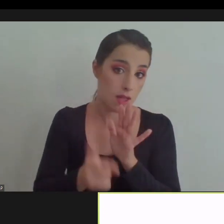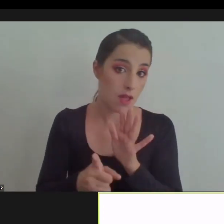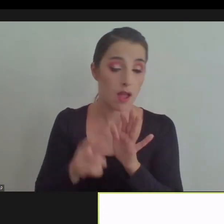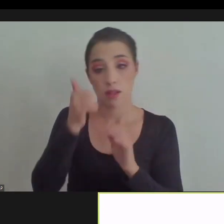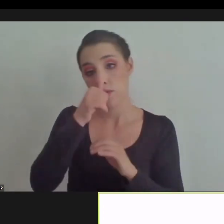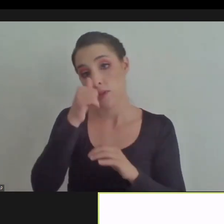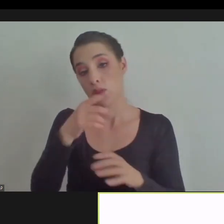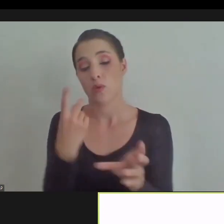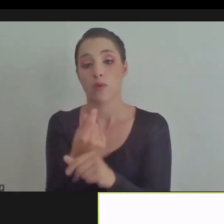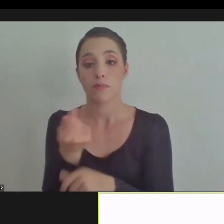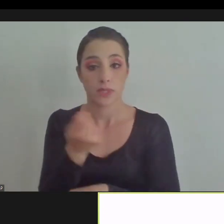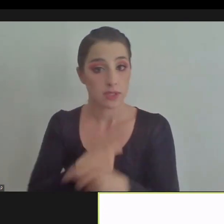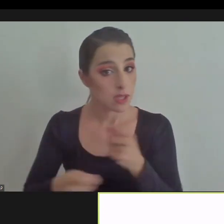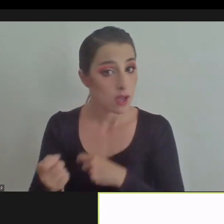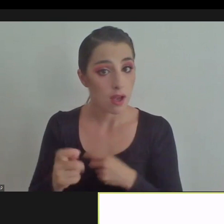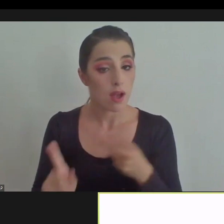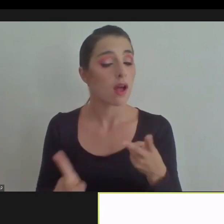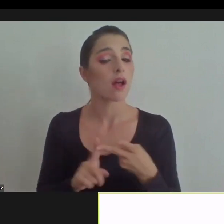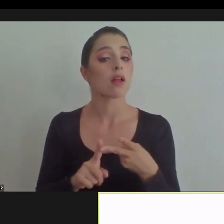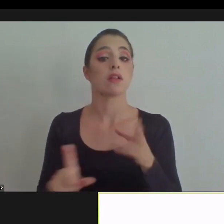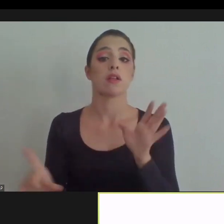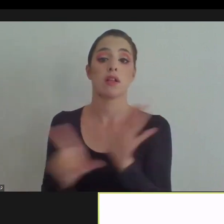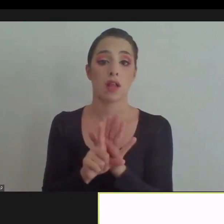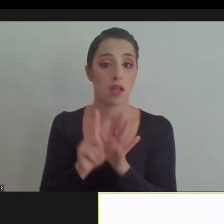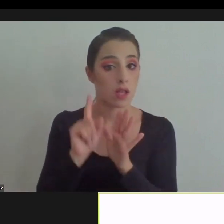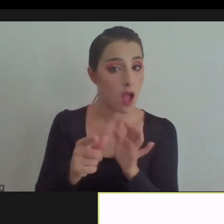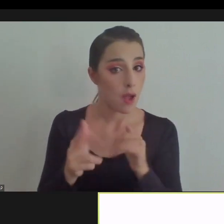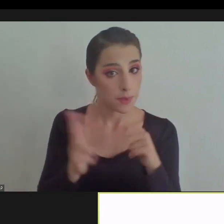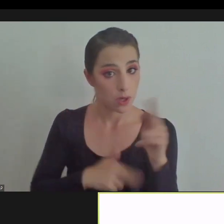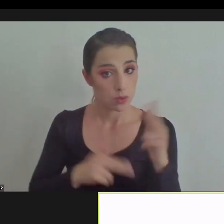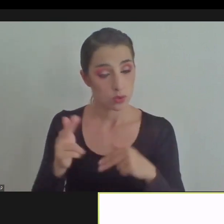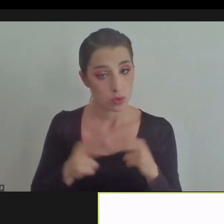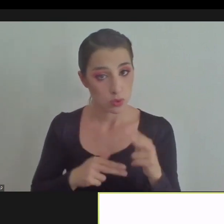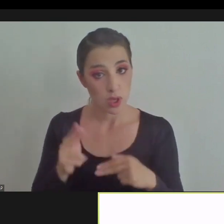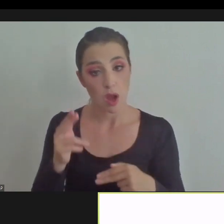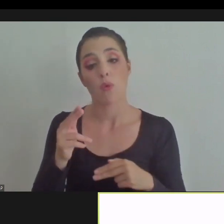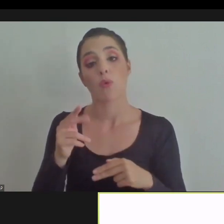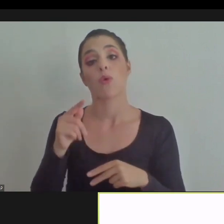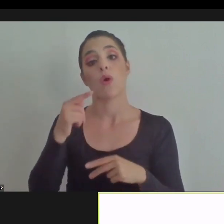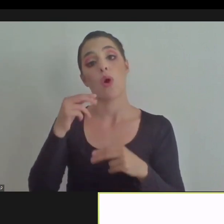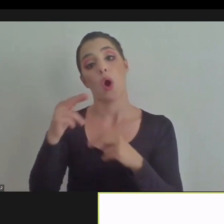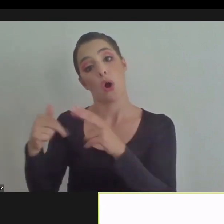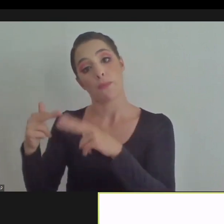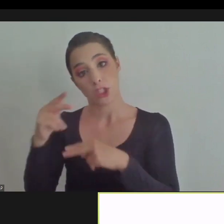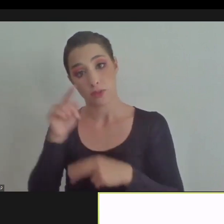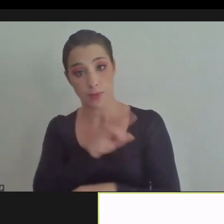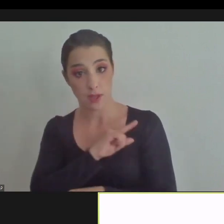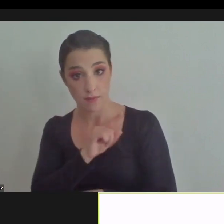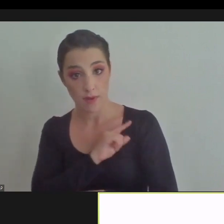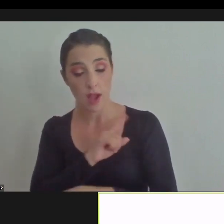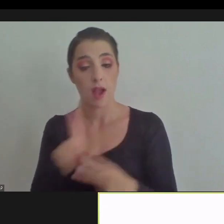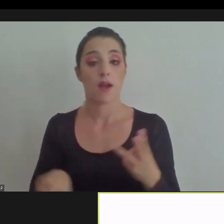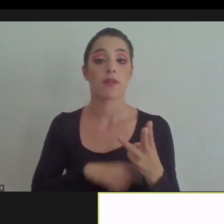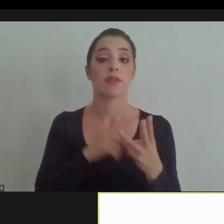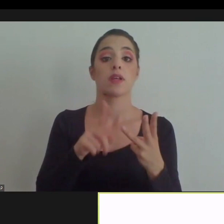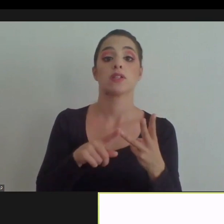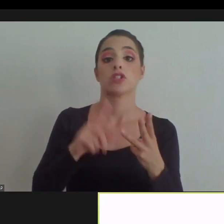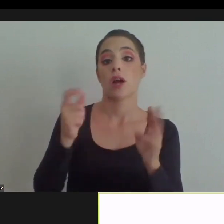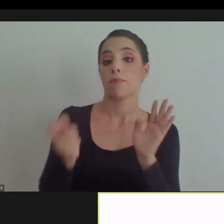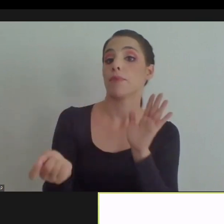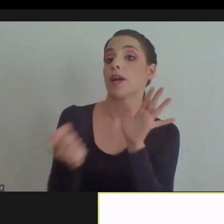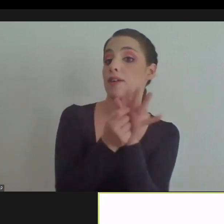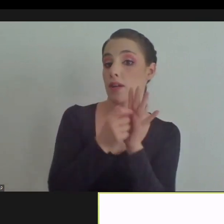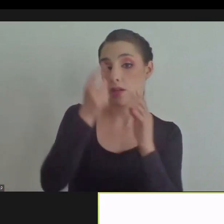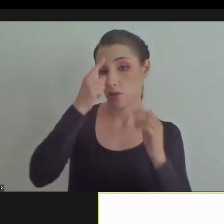comercial, ao licenciamento para construções de obras particulares. Pode igualmente marcar